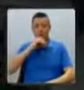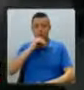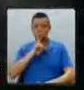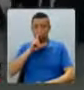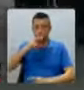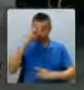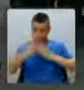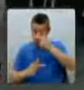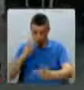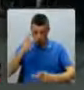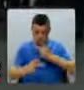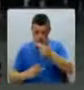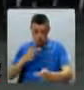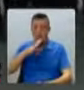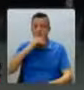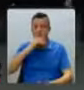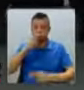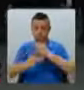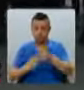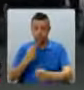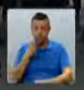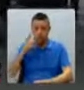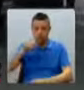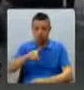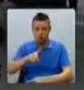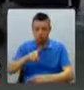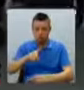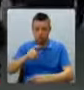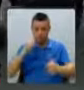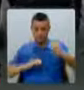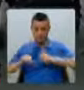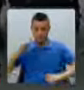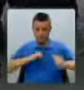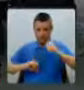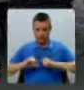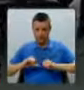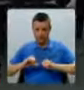responder com violência e, neste caso, voltou a provocar dezenas de feridos.